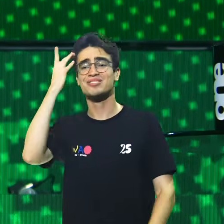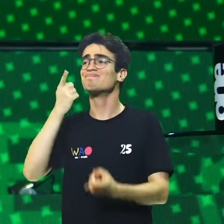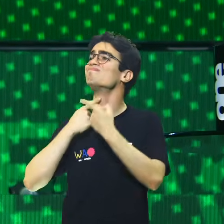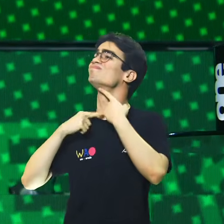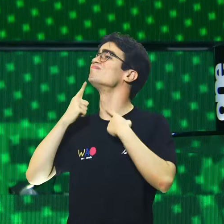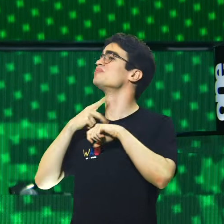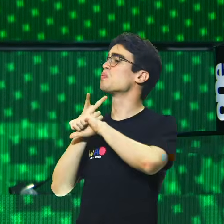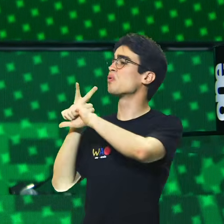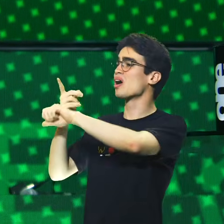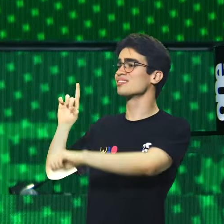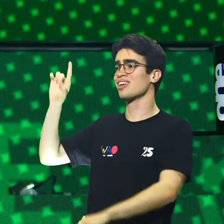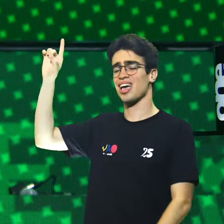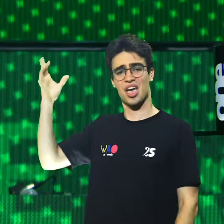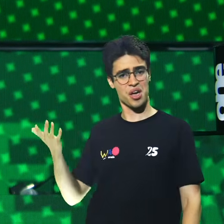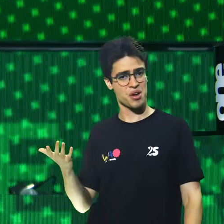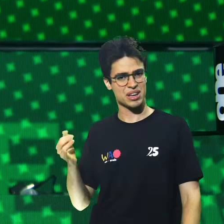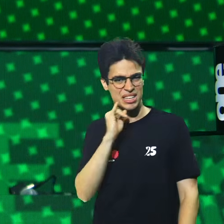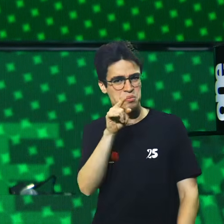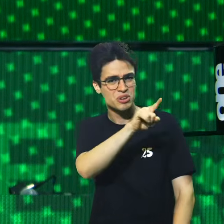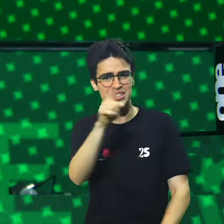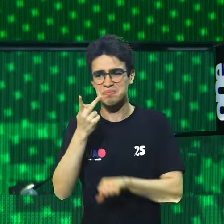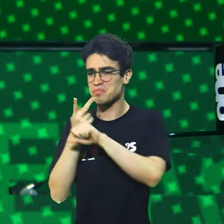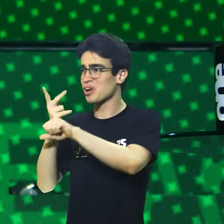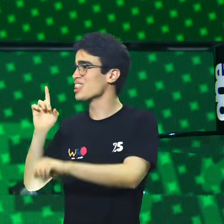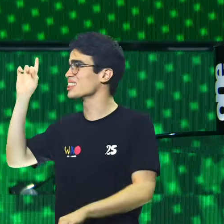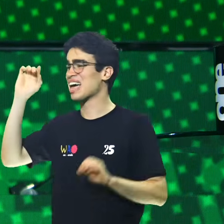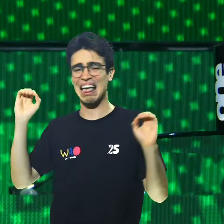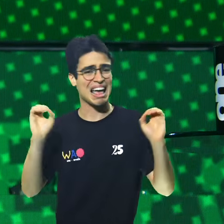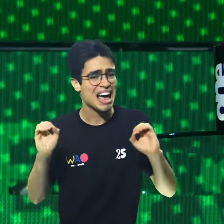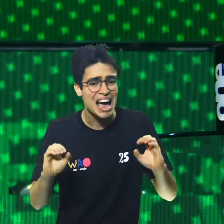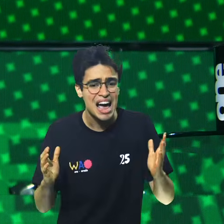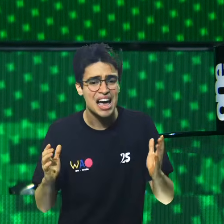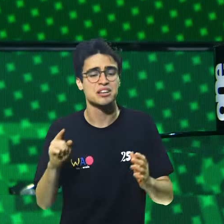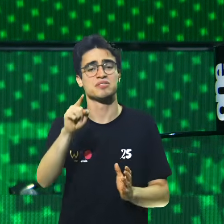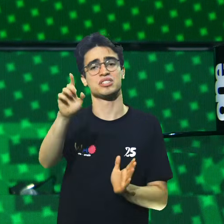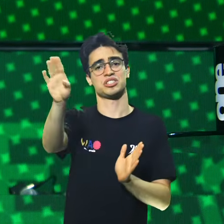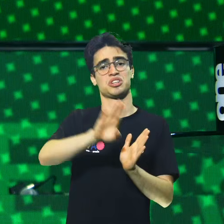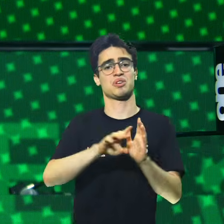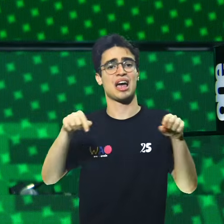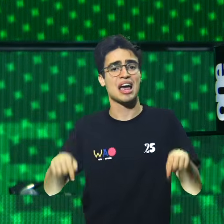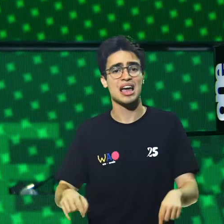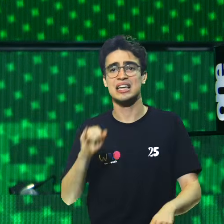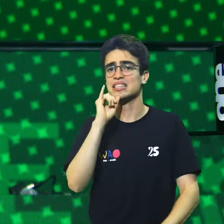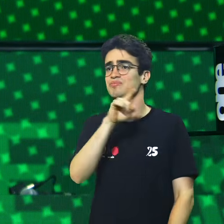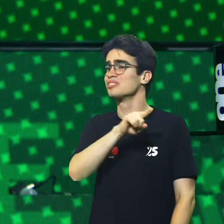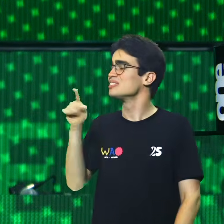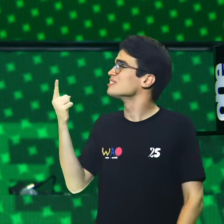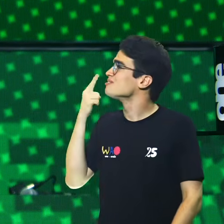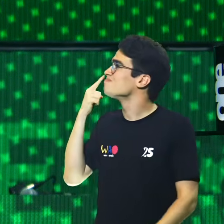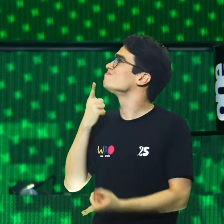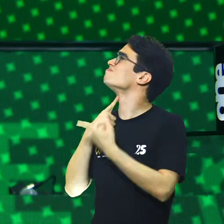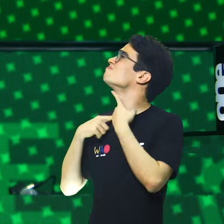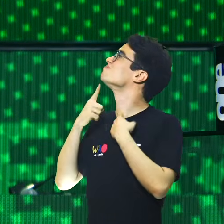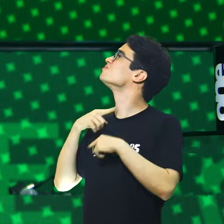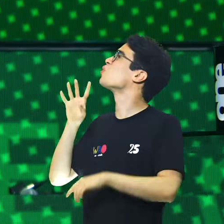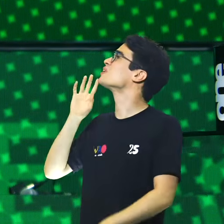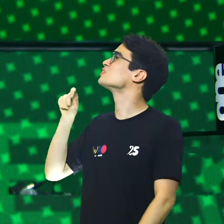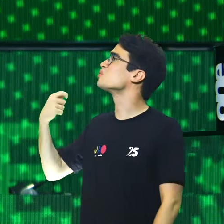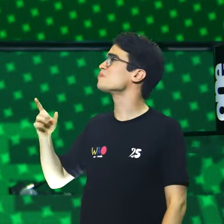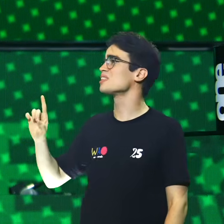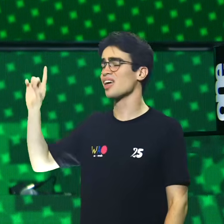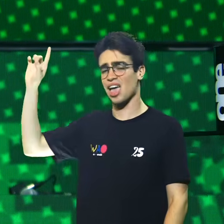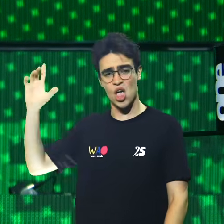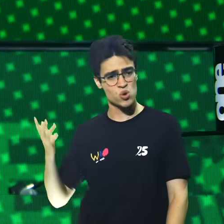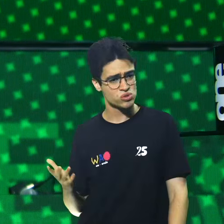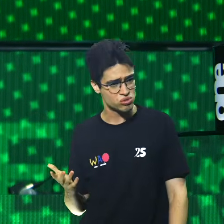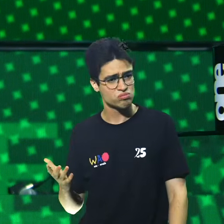Deus. E se você não está faminta, você veio aqui porque você quer fome de Deus para a tua vida.